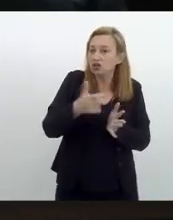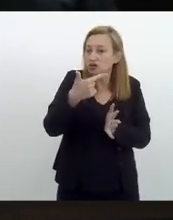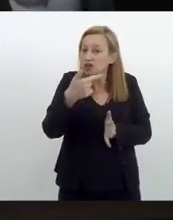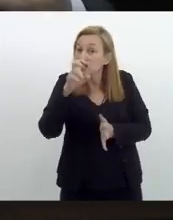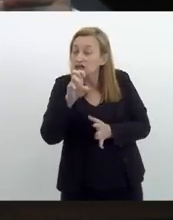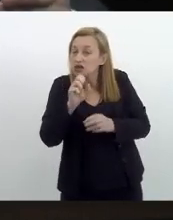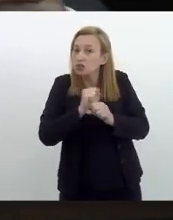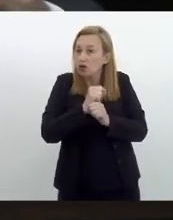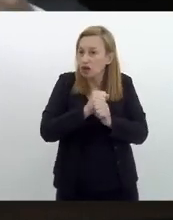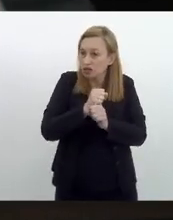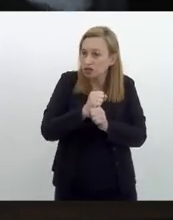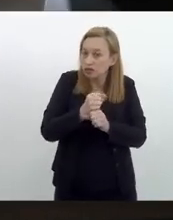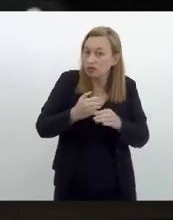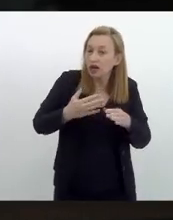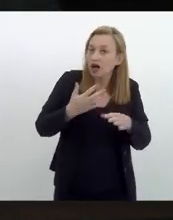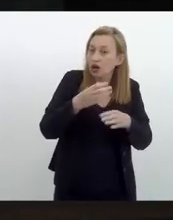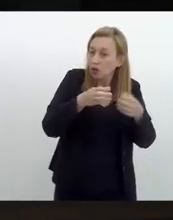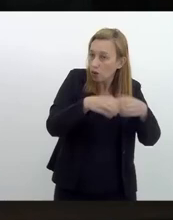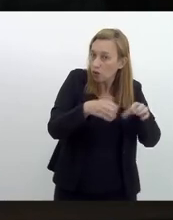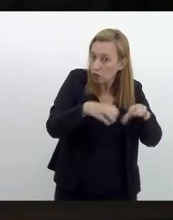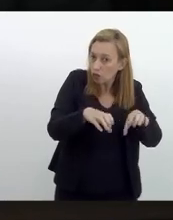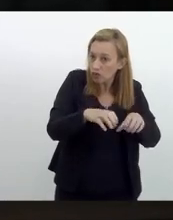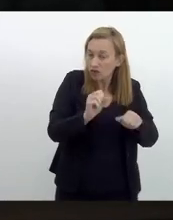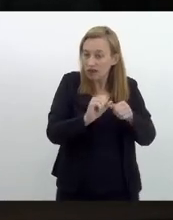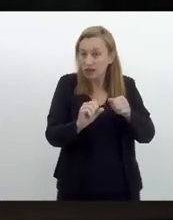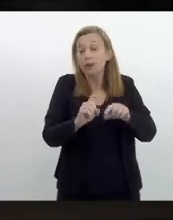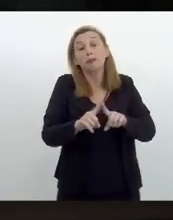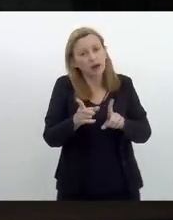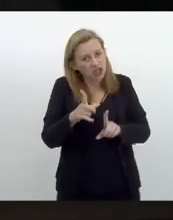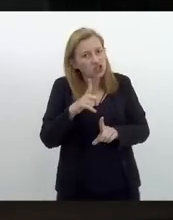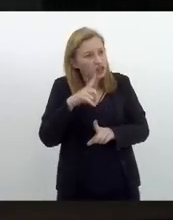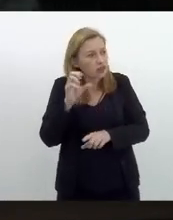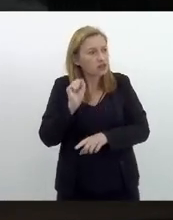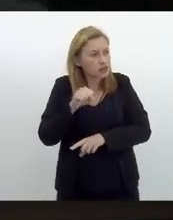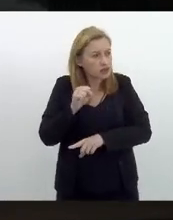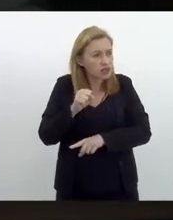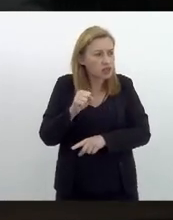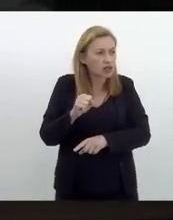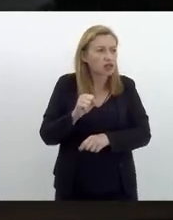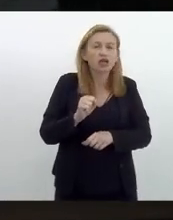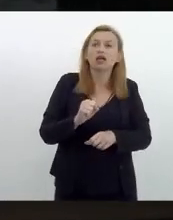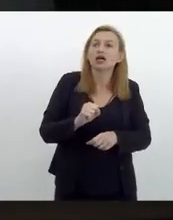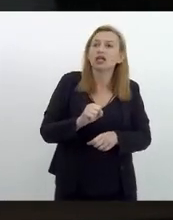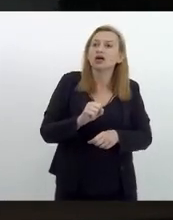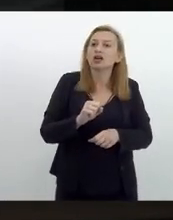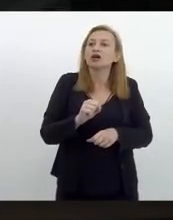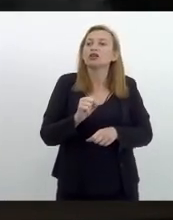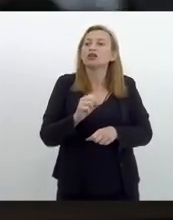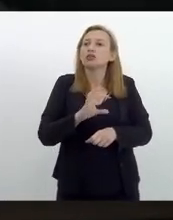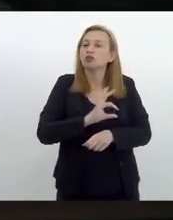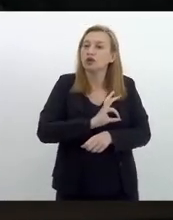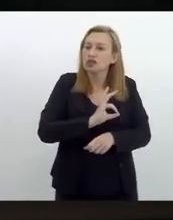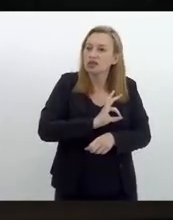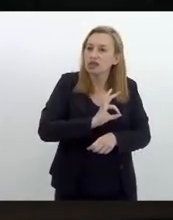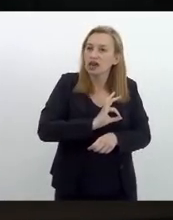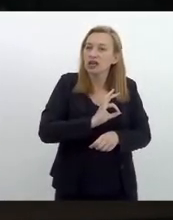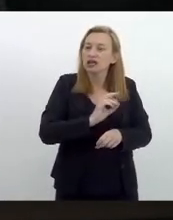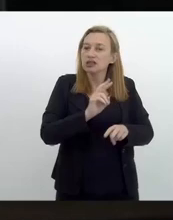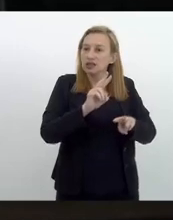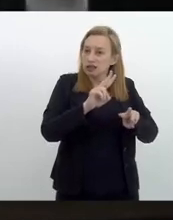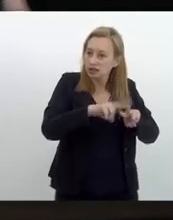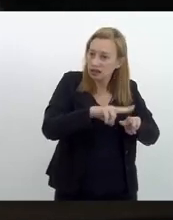dessa envergadura mas existem tanto dos agentes penitenciários como os policiais que